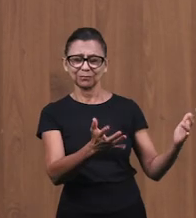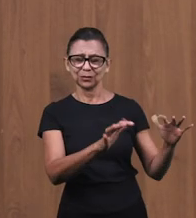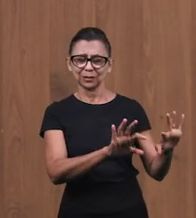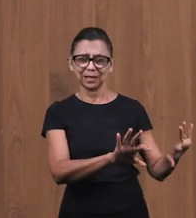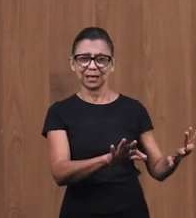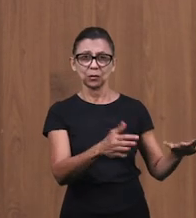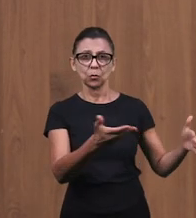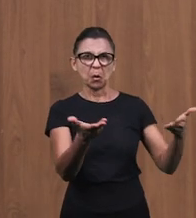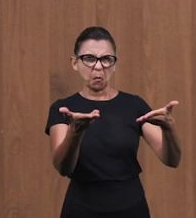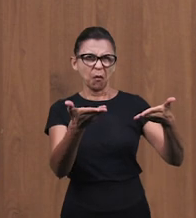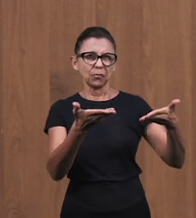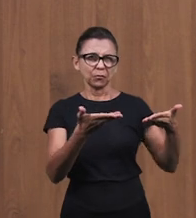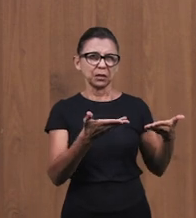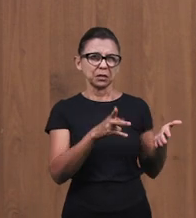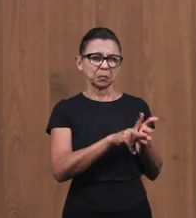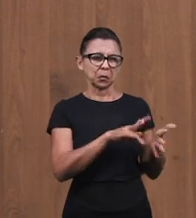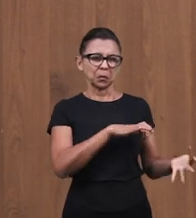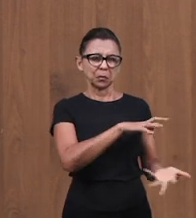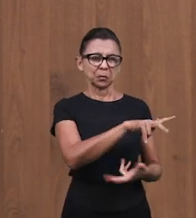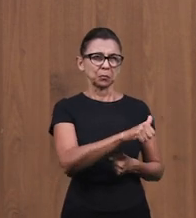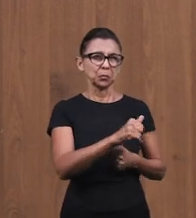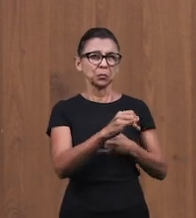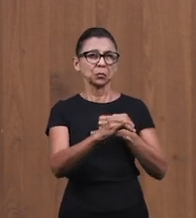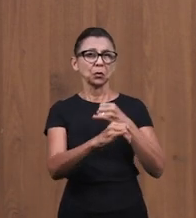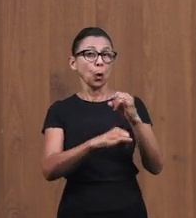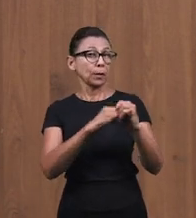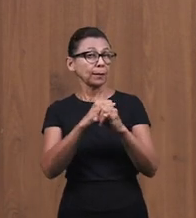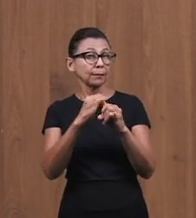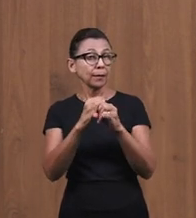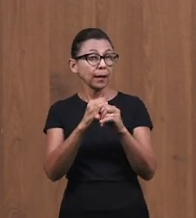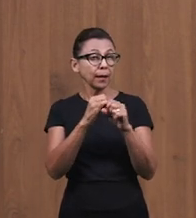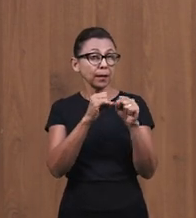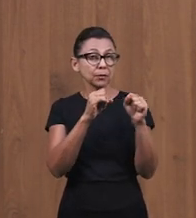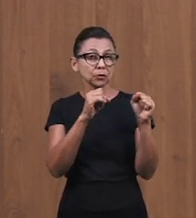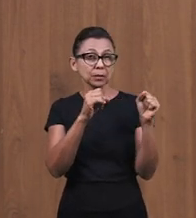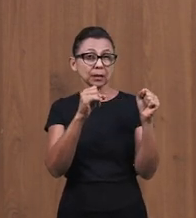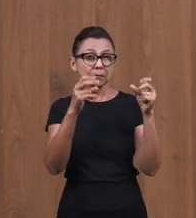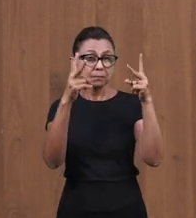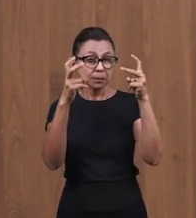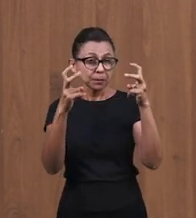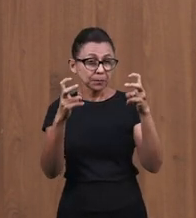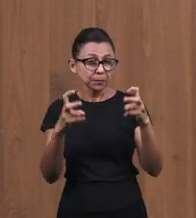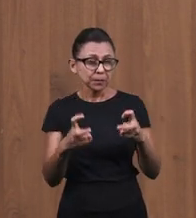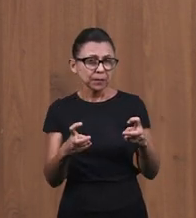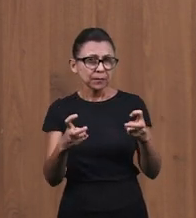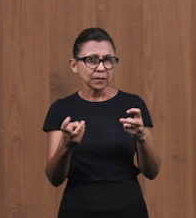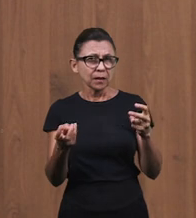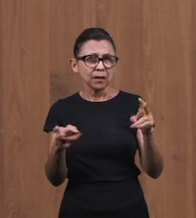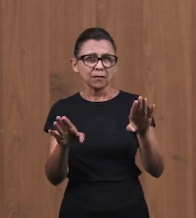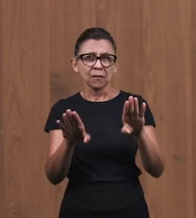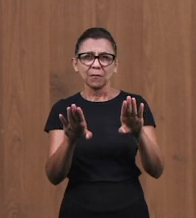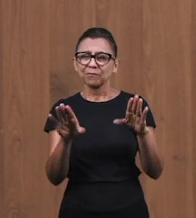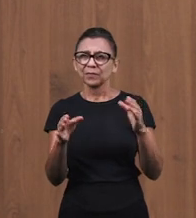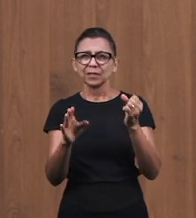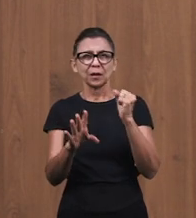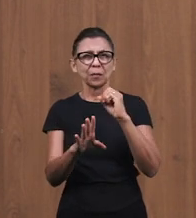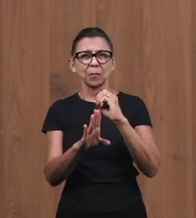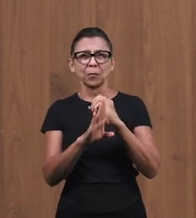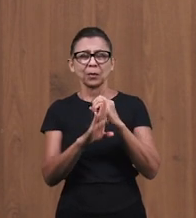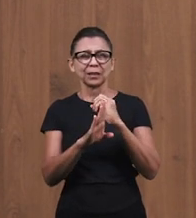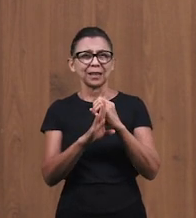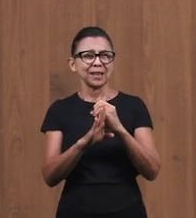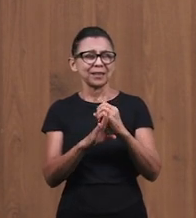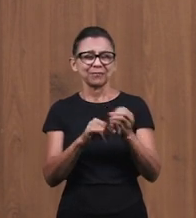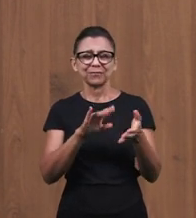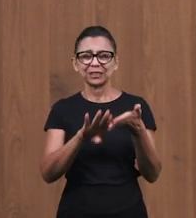ou daquilo, na escola, na internet, na sua vizinhança, que não agrada ao seu Deus a quem você